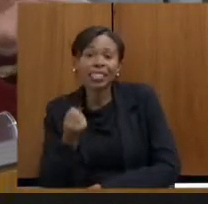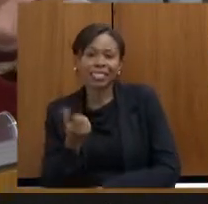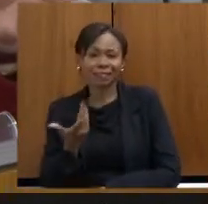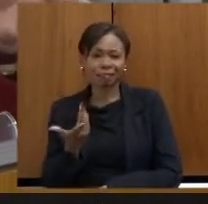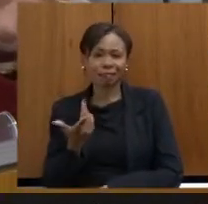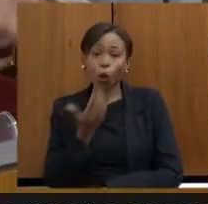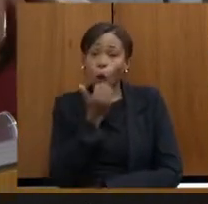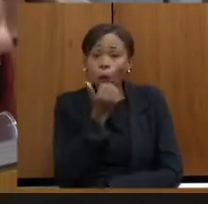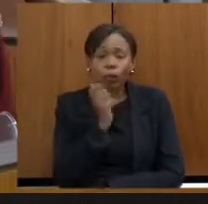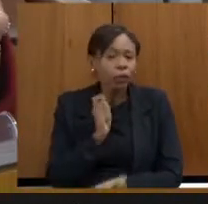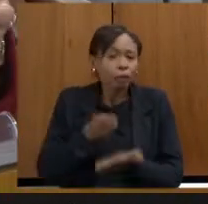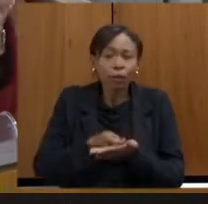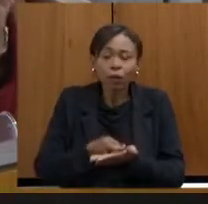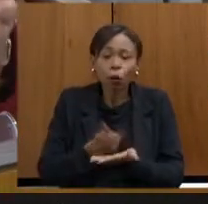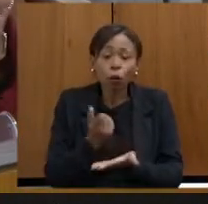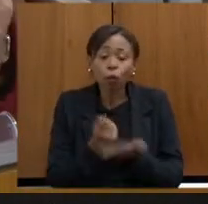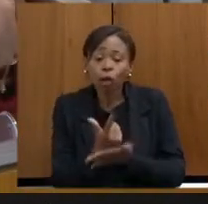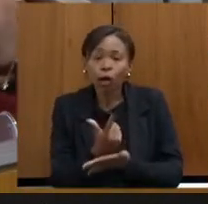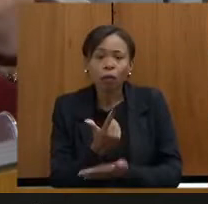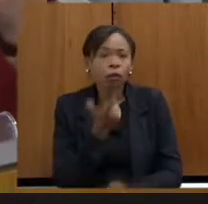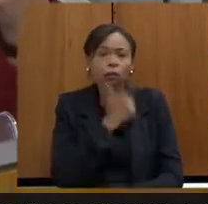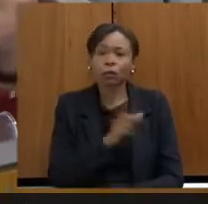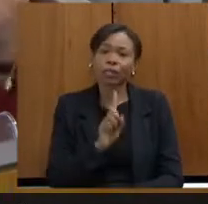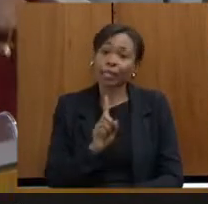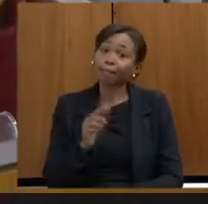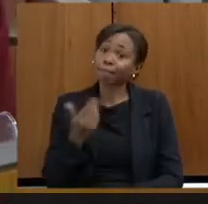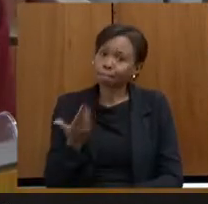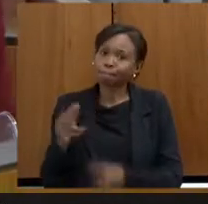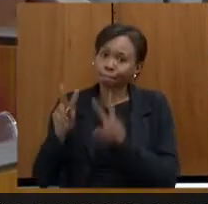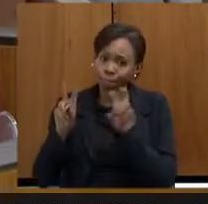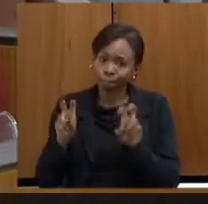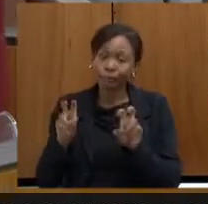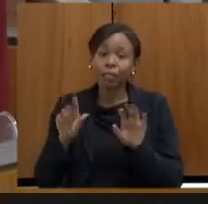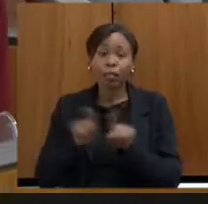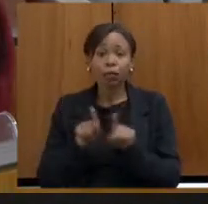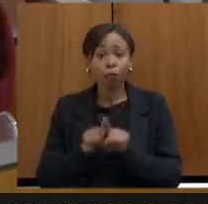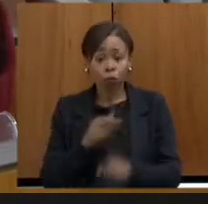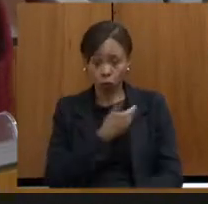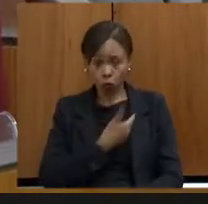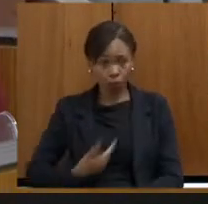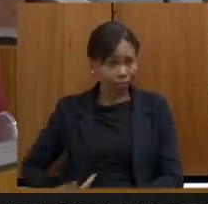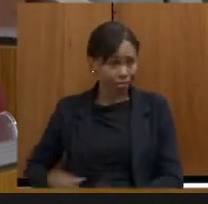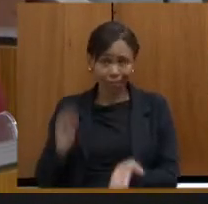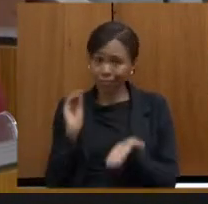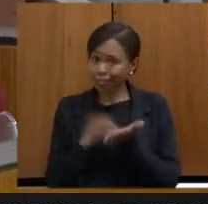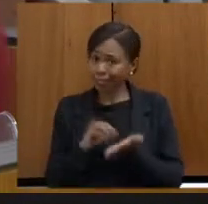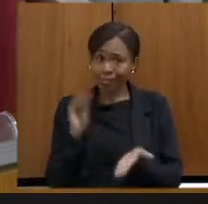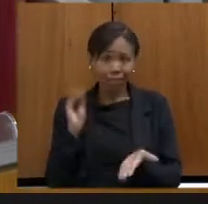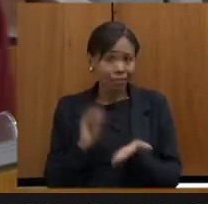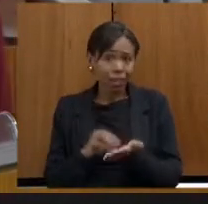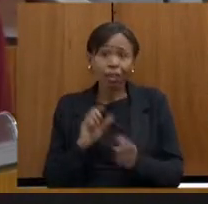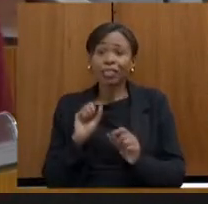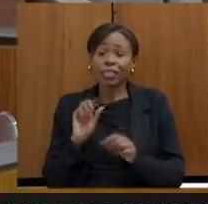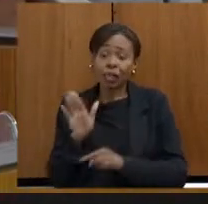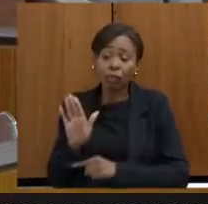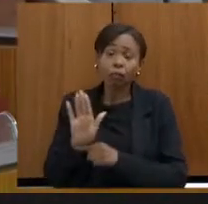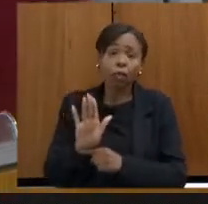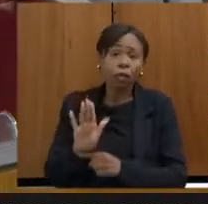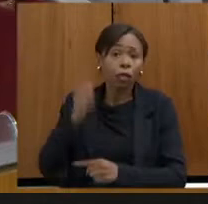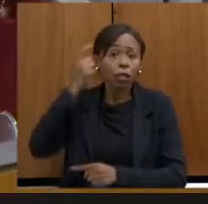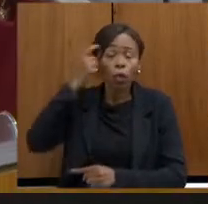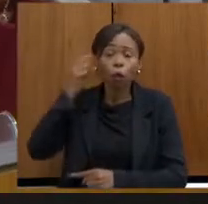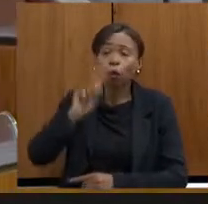comprar comida. É disso que a gente está falando. E a insuficiência do governo do Estado em não ter pensado